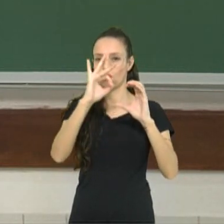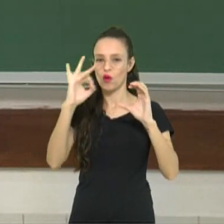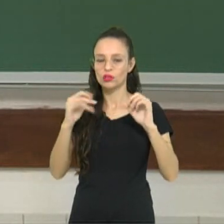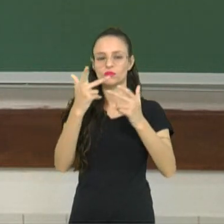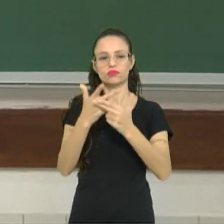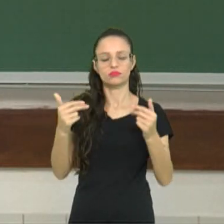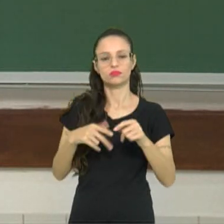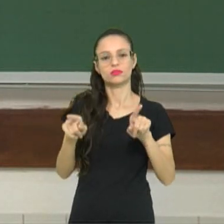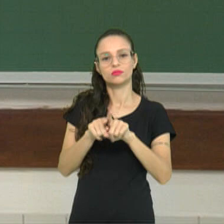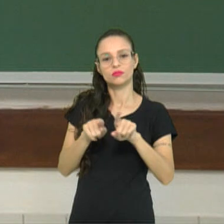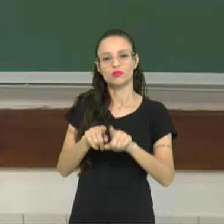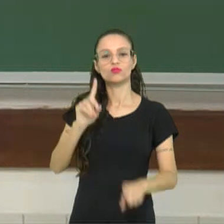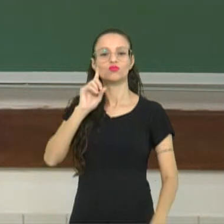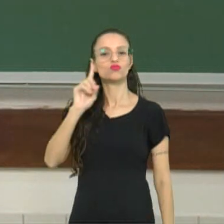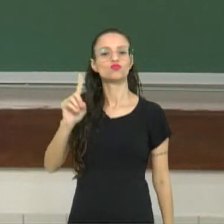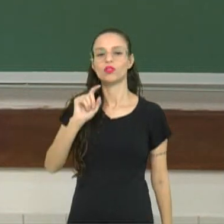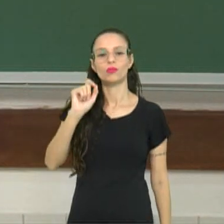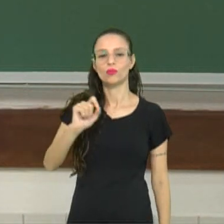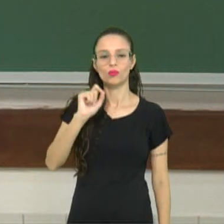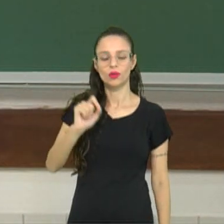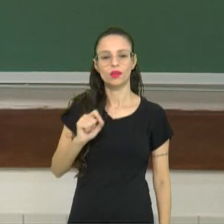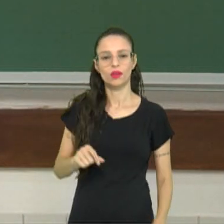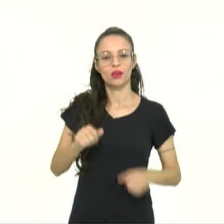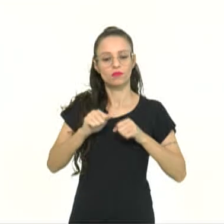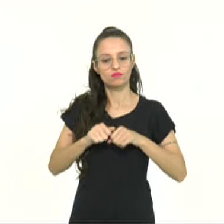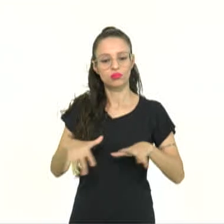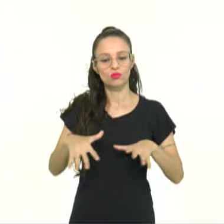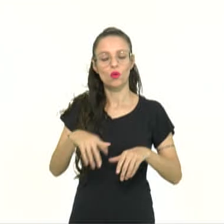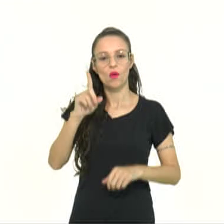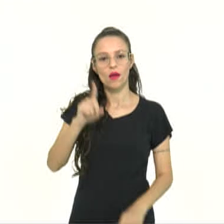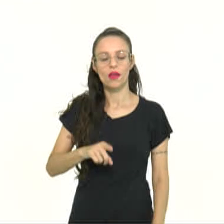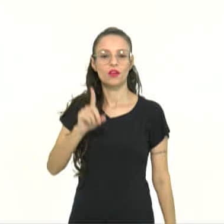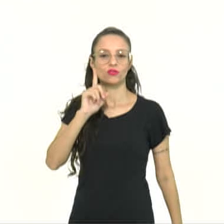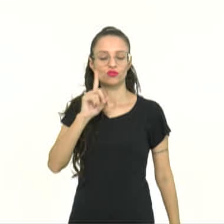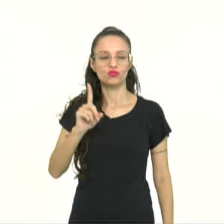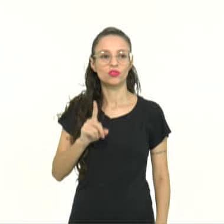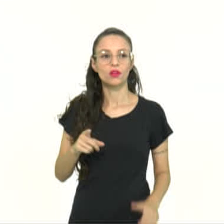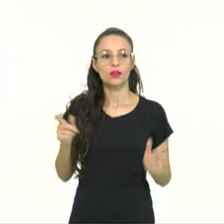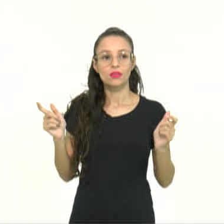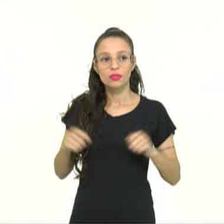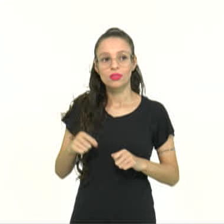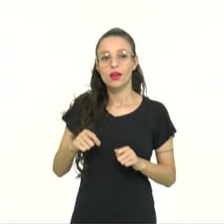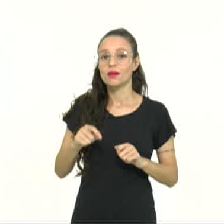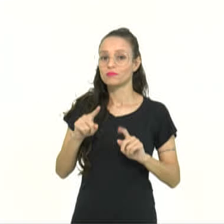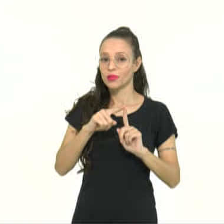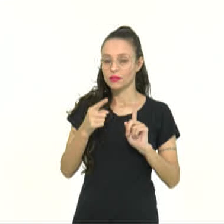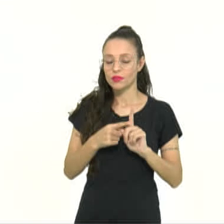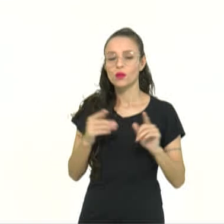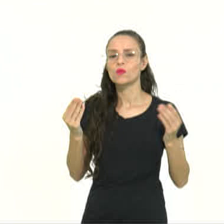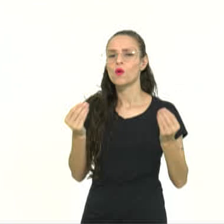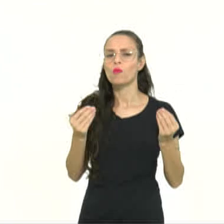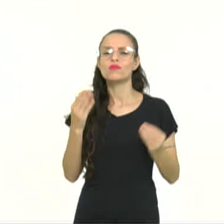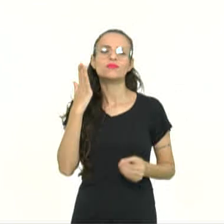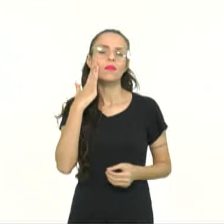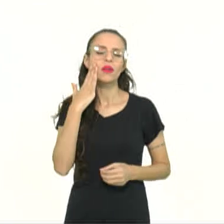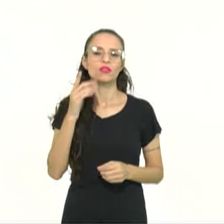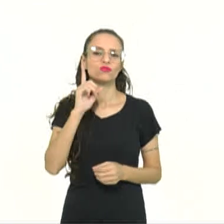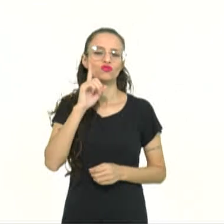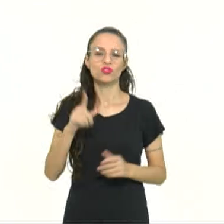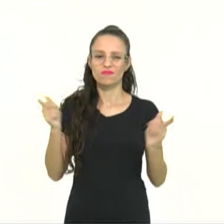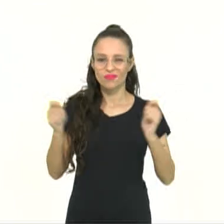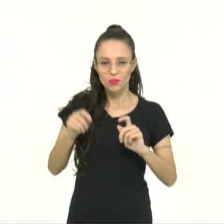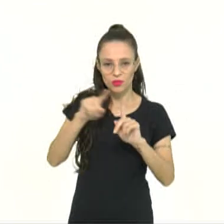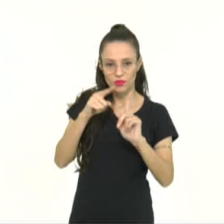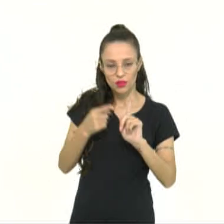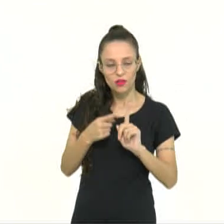mais, e vai chegar um dia que vai ter a liberação, que vai ser o dia fértil. Como vai calcular esse período do dia fértil? Então, é assim, você vai